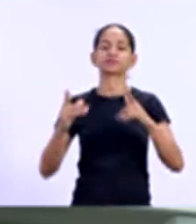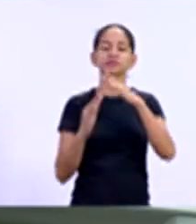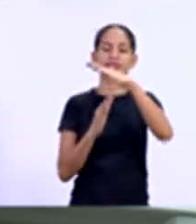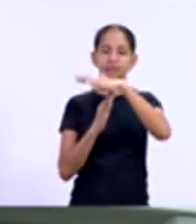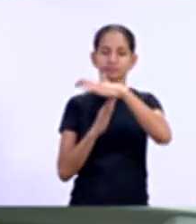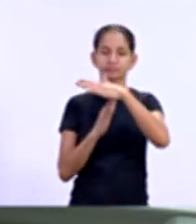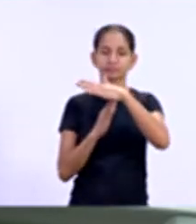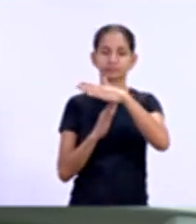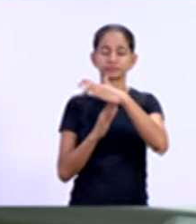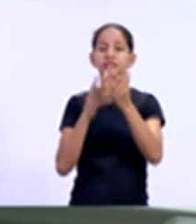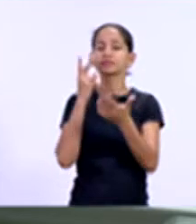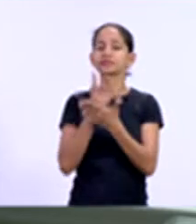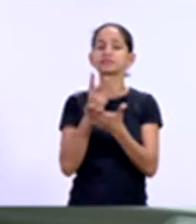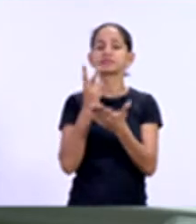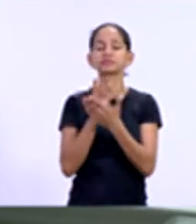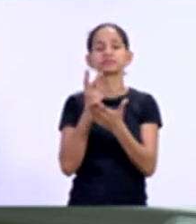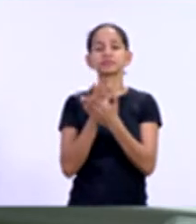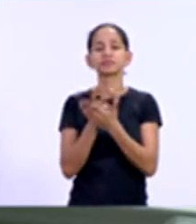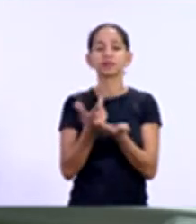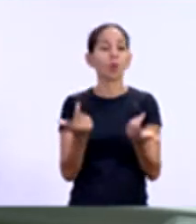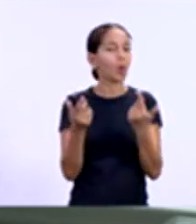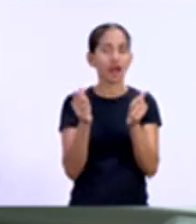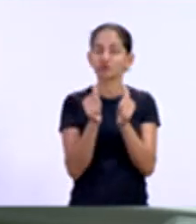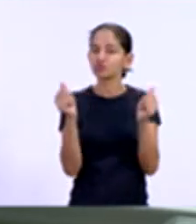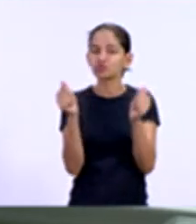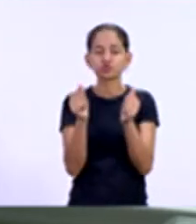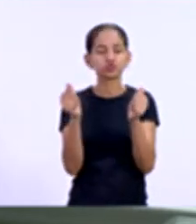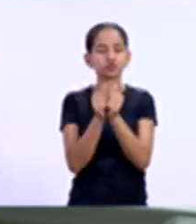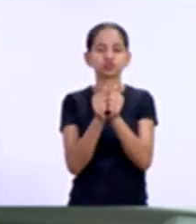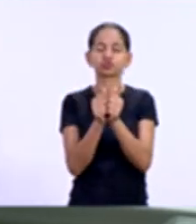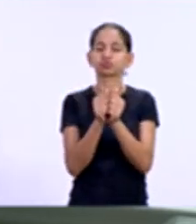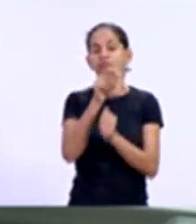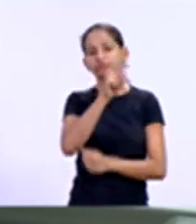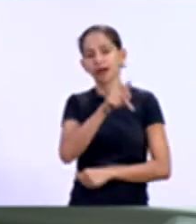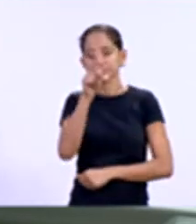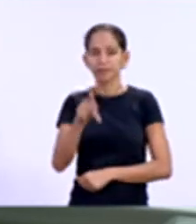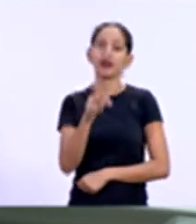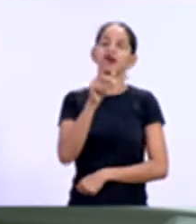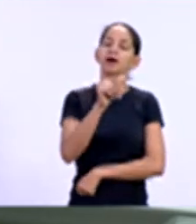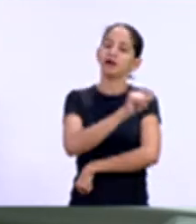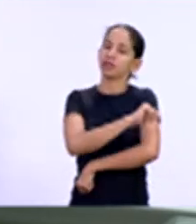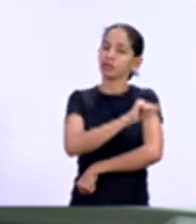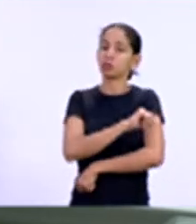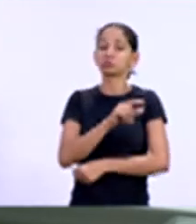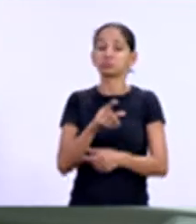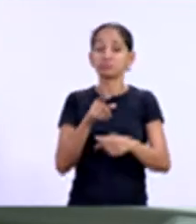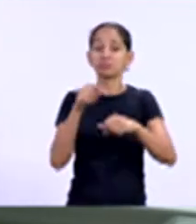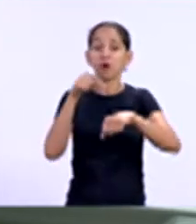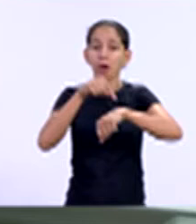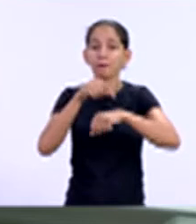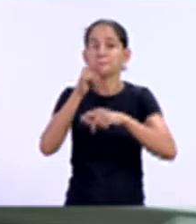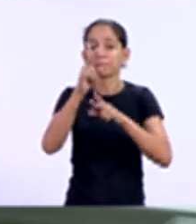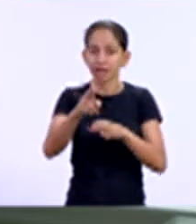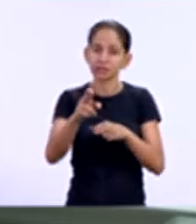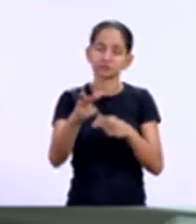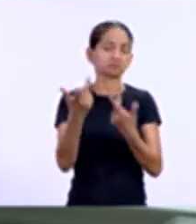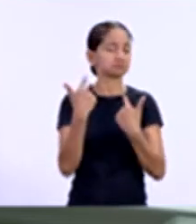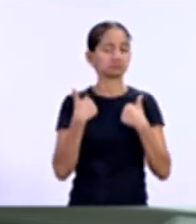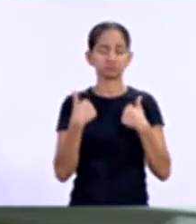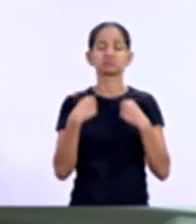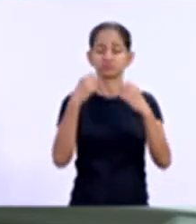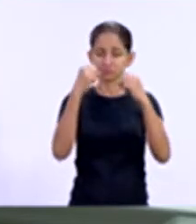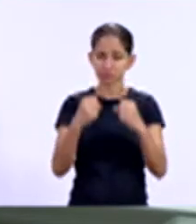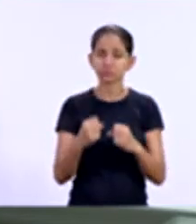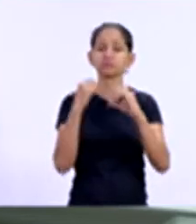elas ocorrem de forma não simultânea. Não é em tempo real. Então, eu posso, né, enviar a minha mensagem,